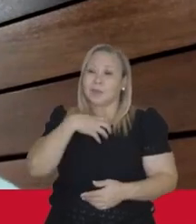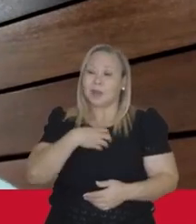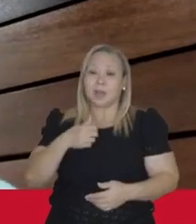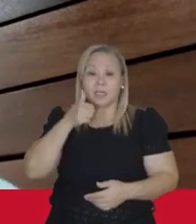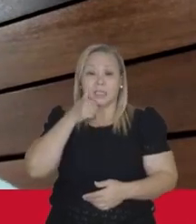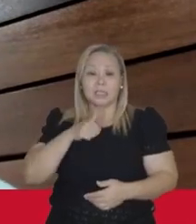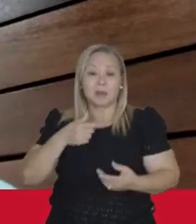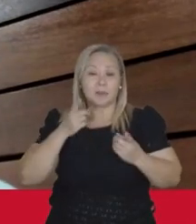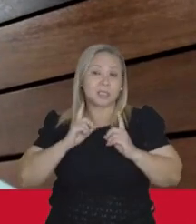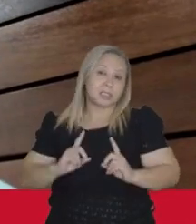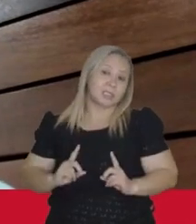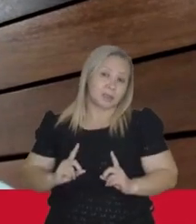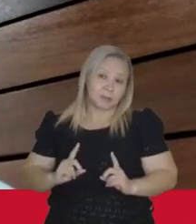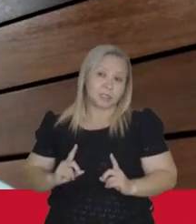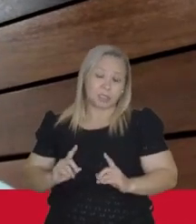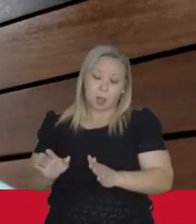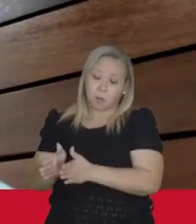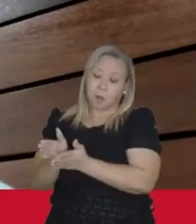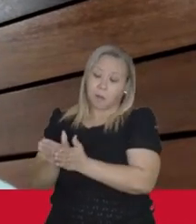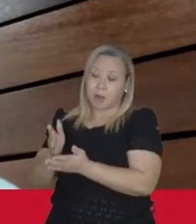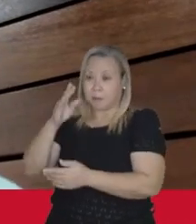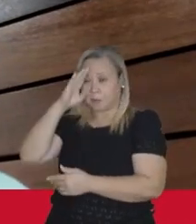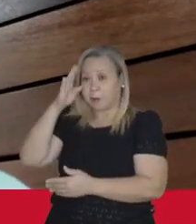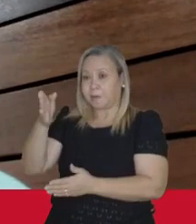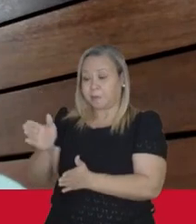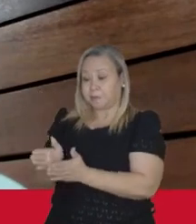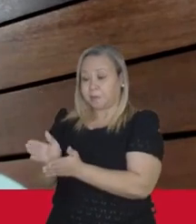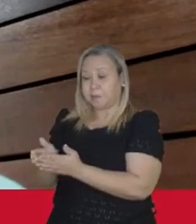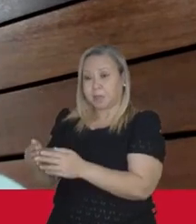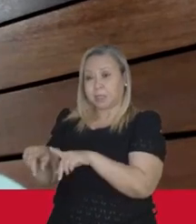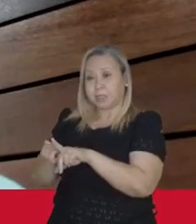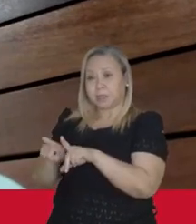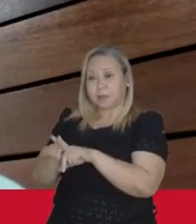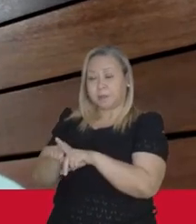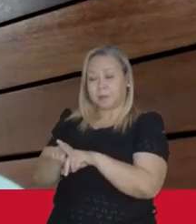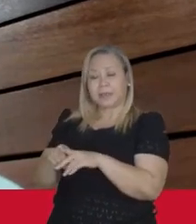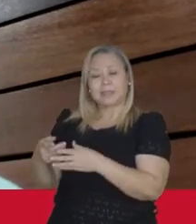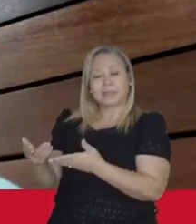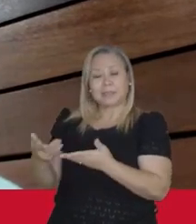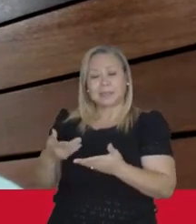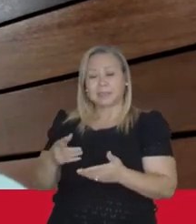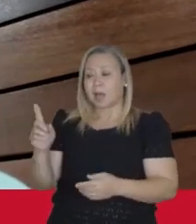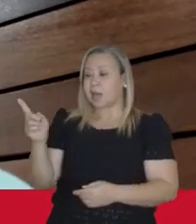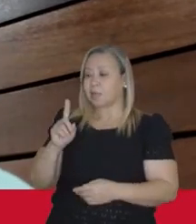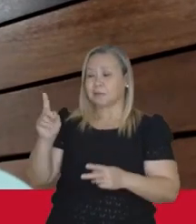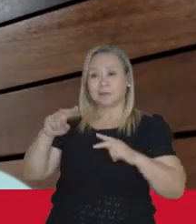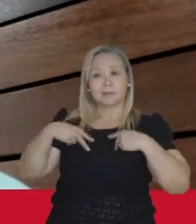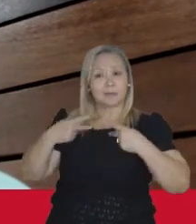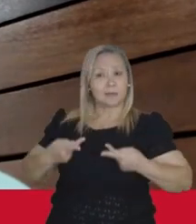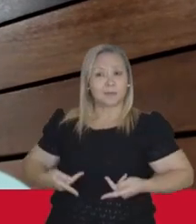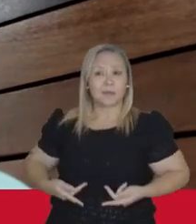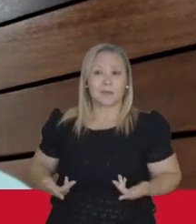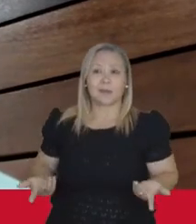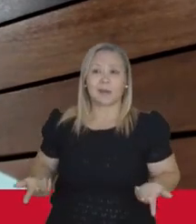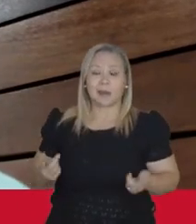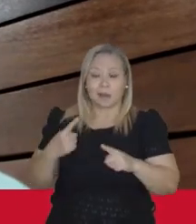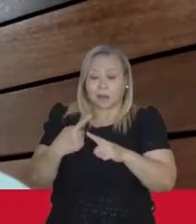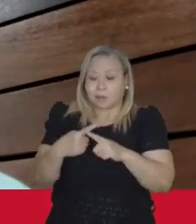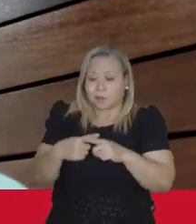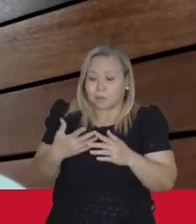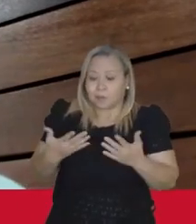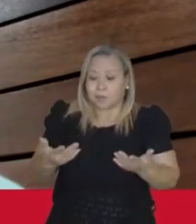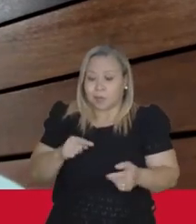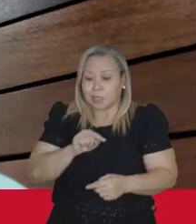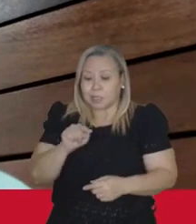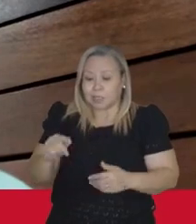mulher ciência em situação de pobreza no nosso país. Vem sendo desumanizada, porque esse